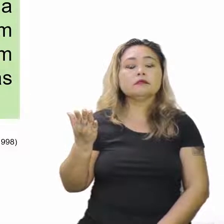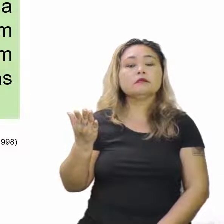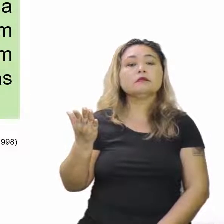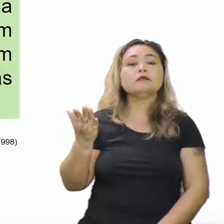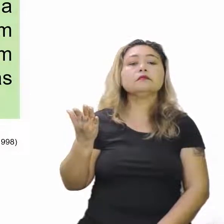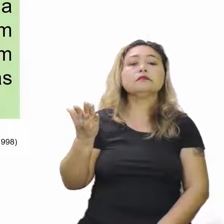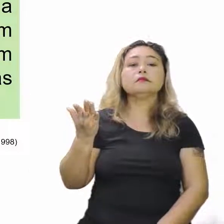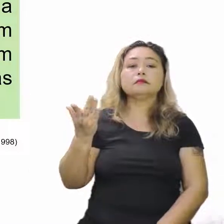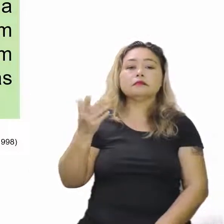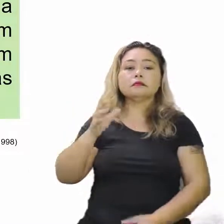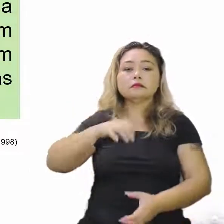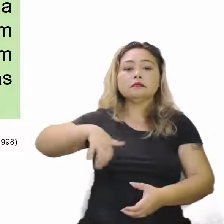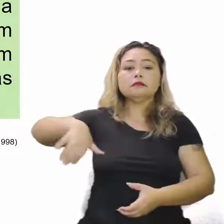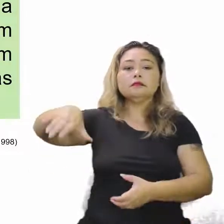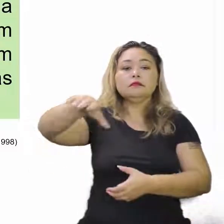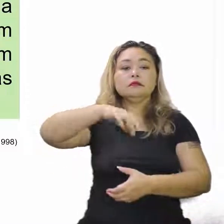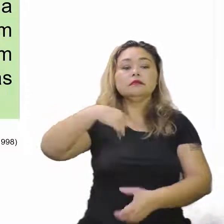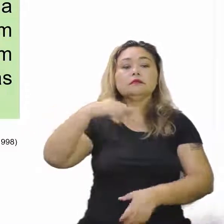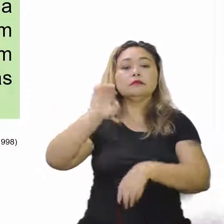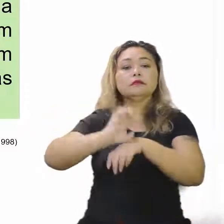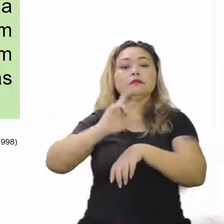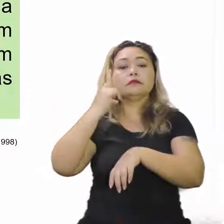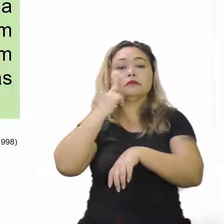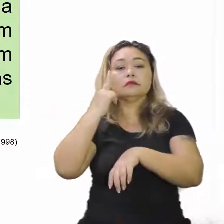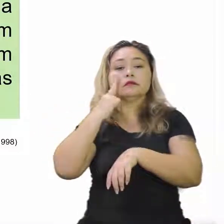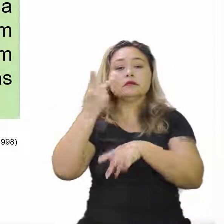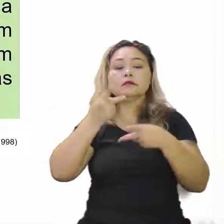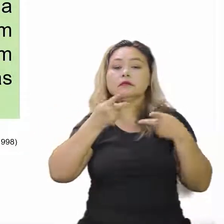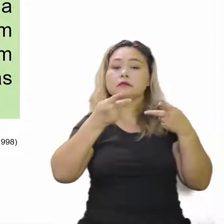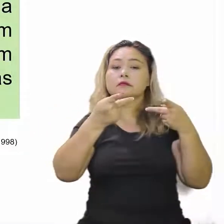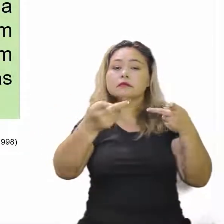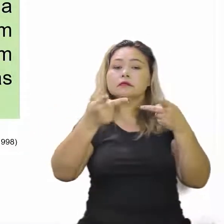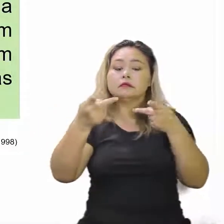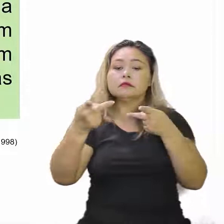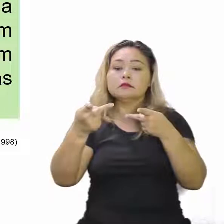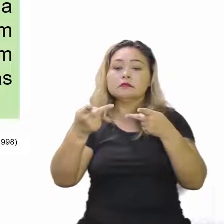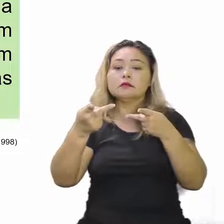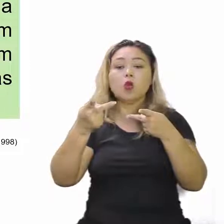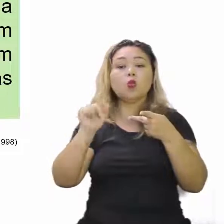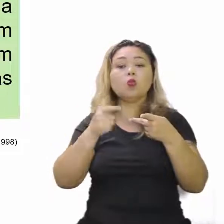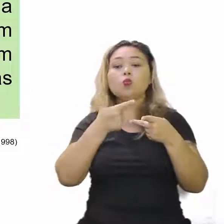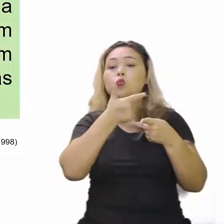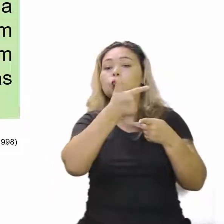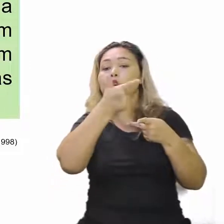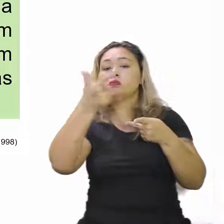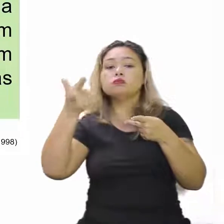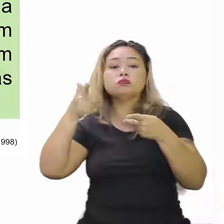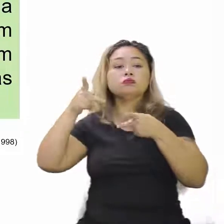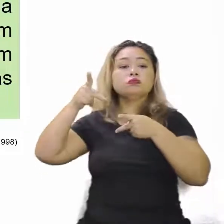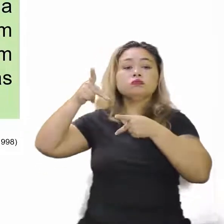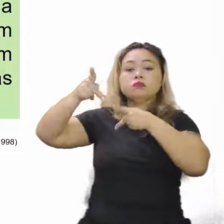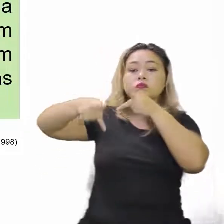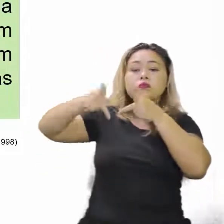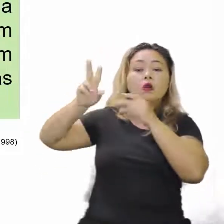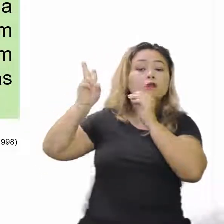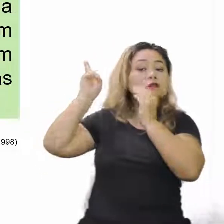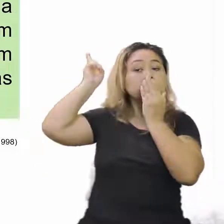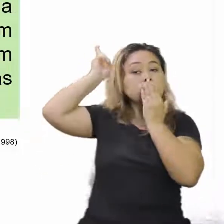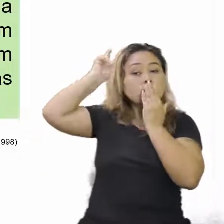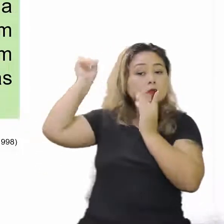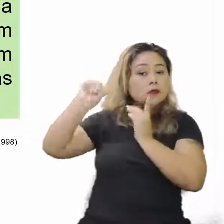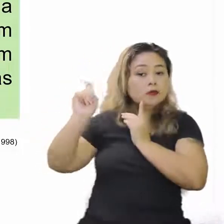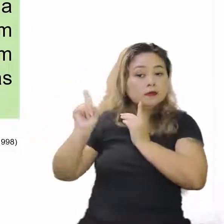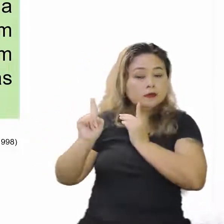A região que forma hoje o estado de Rondônia começou a ser visitada por outras civilizações não